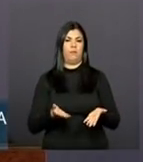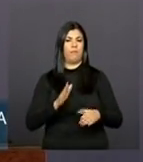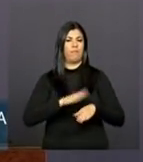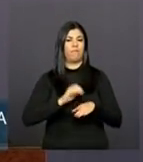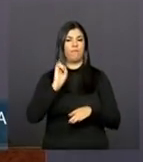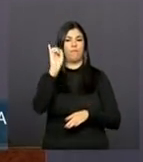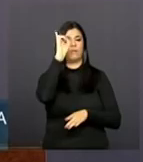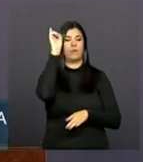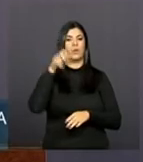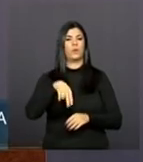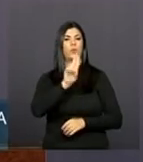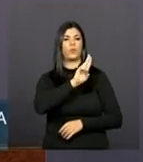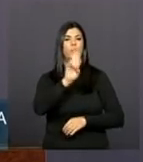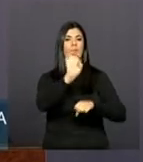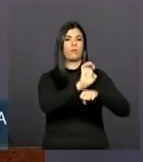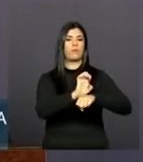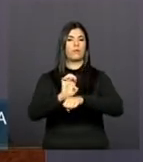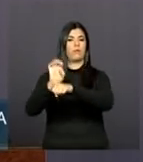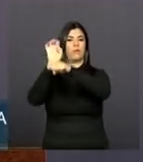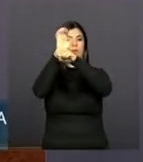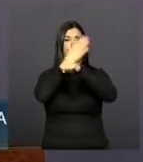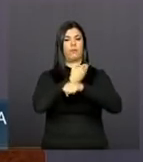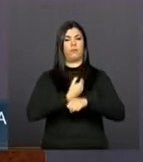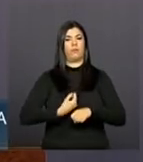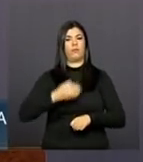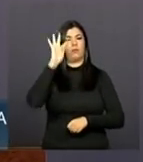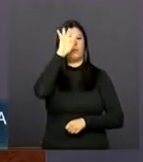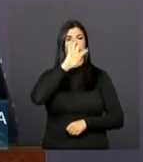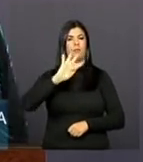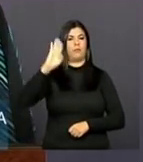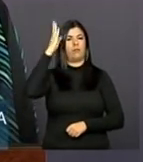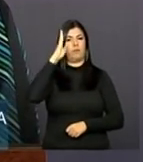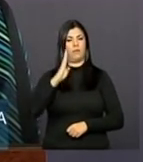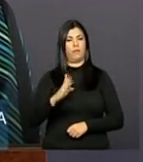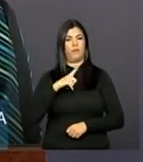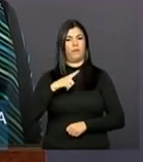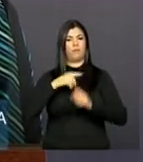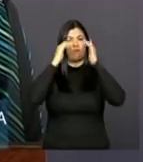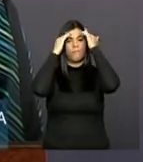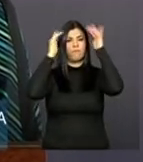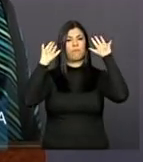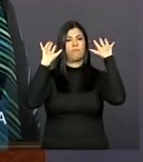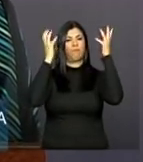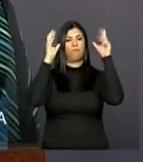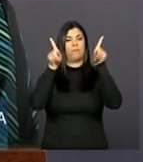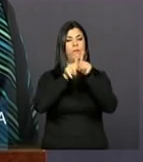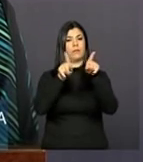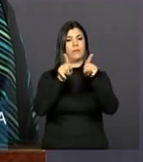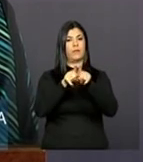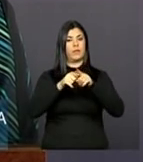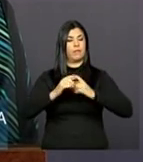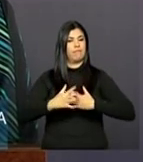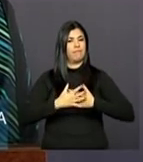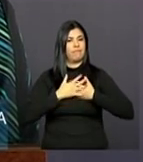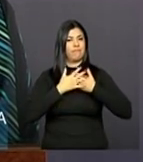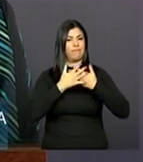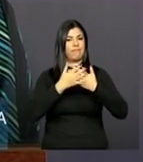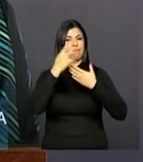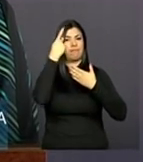nome do estado brasileiro e em meu nome presto homenagem e Manifesto caloroso